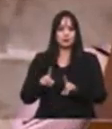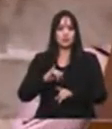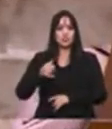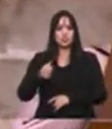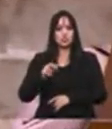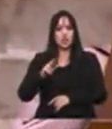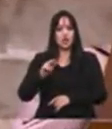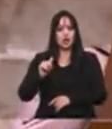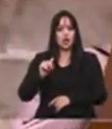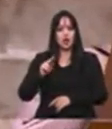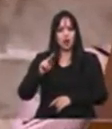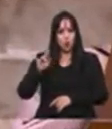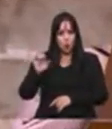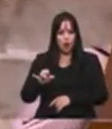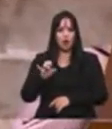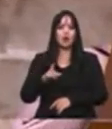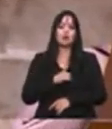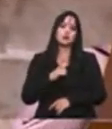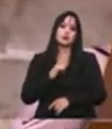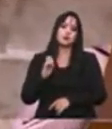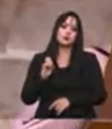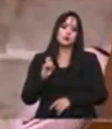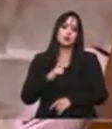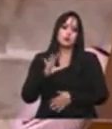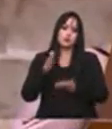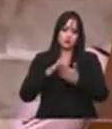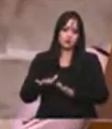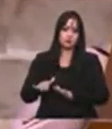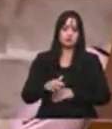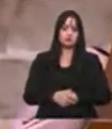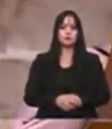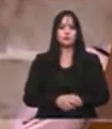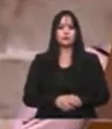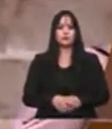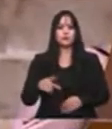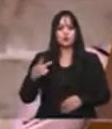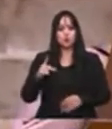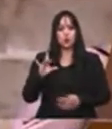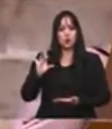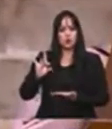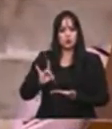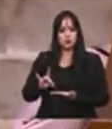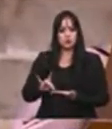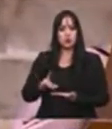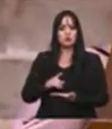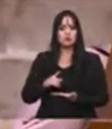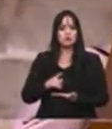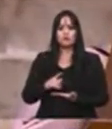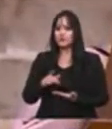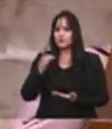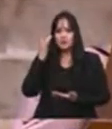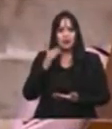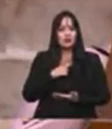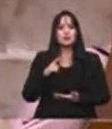Jaraguá Equipamentos Industriais Limitada, cabe frisar que sua concretização foi inviabilizada